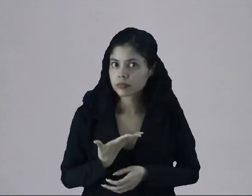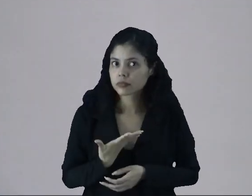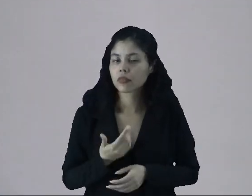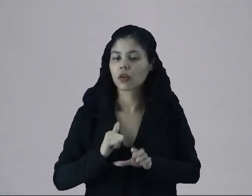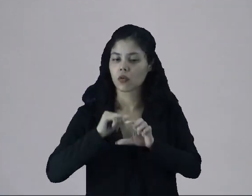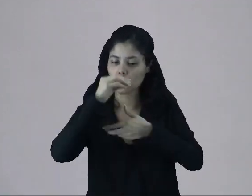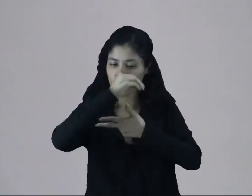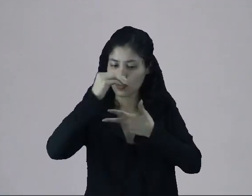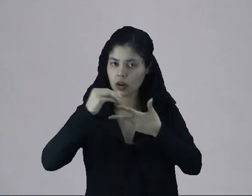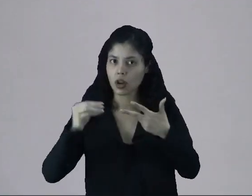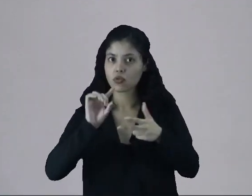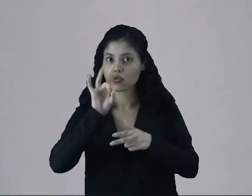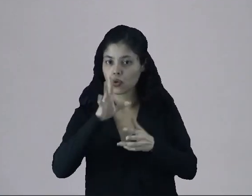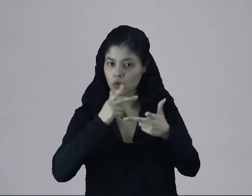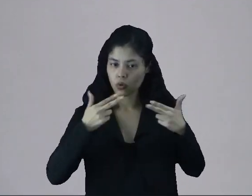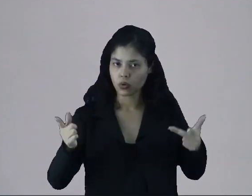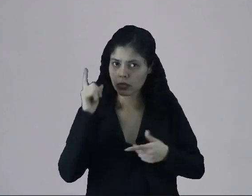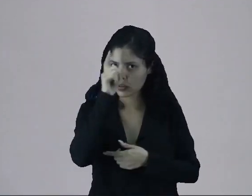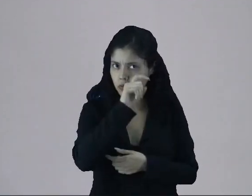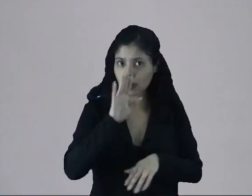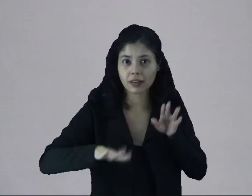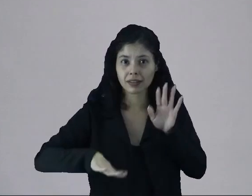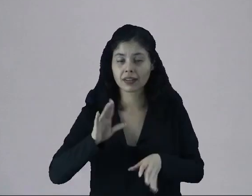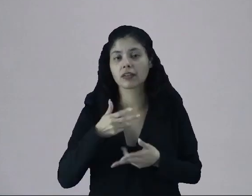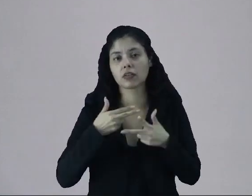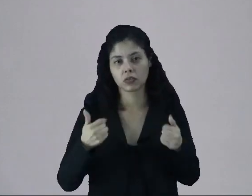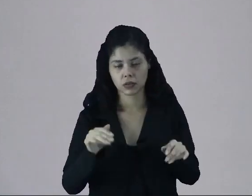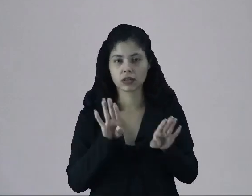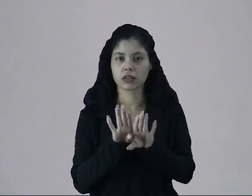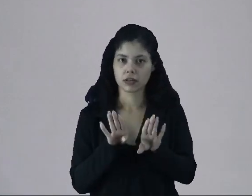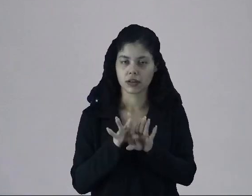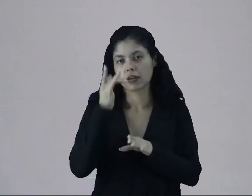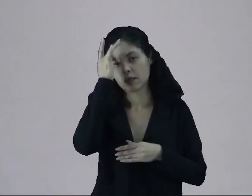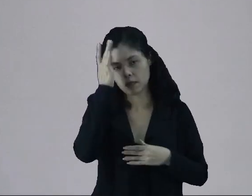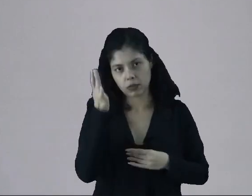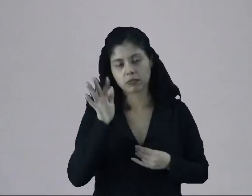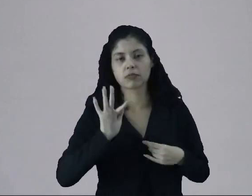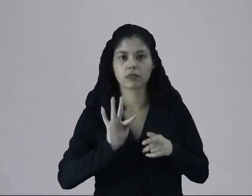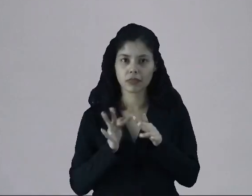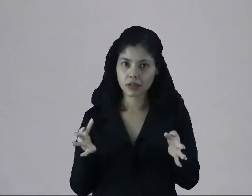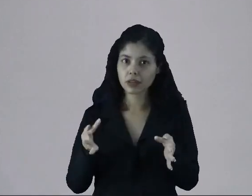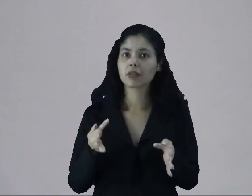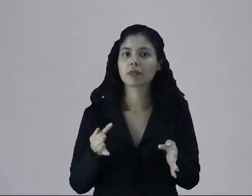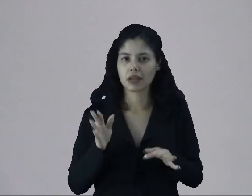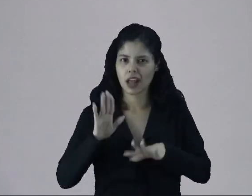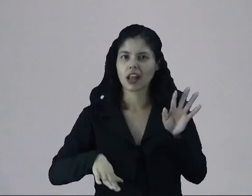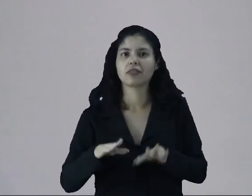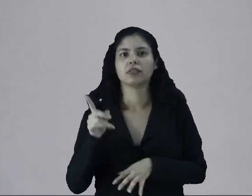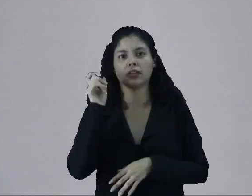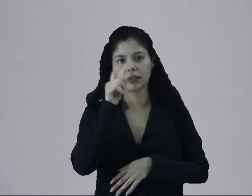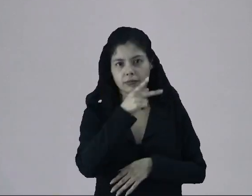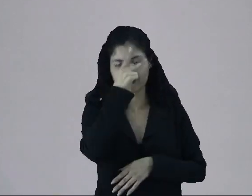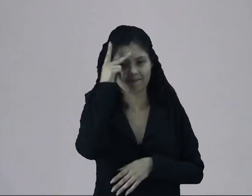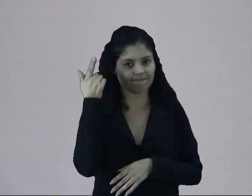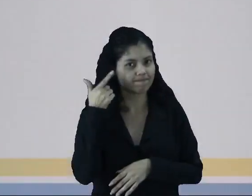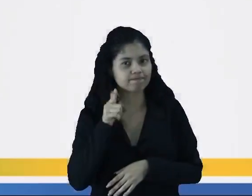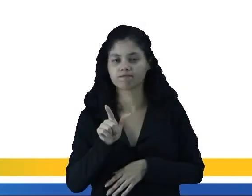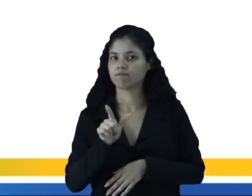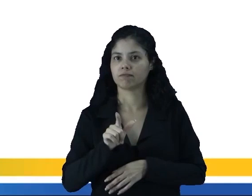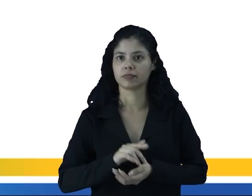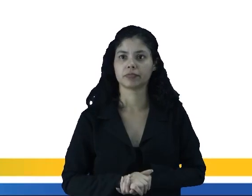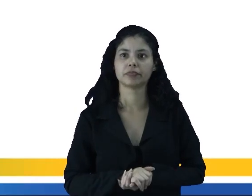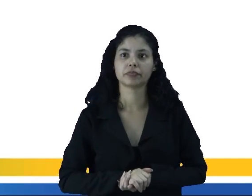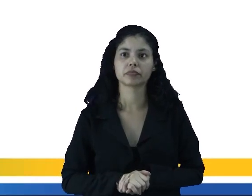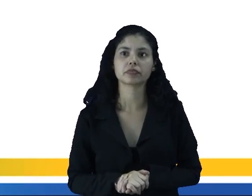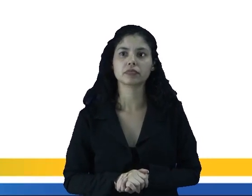Enem ele não cai só coisas muito difíceis, às vezes ele cai também uma coisa que é simples e pega muita gente, que são análises gráficas, ok?